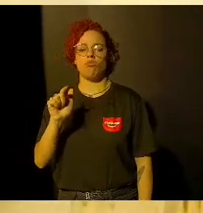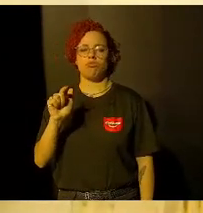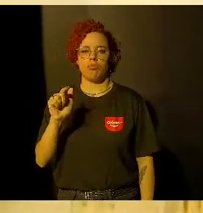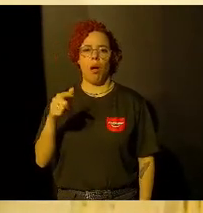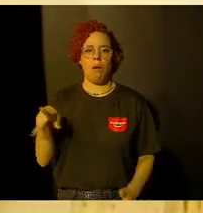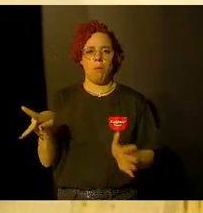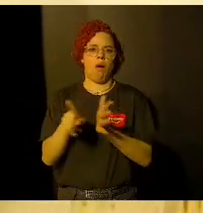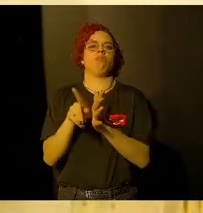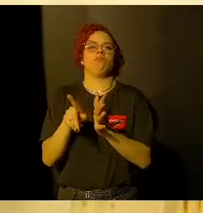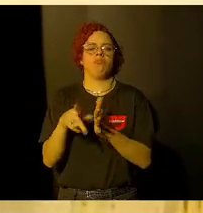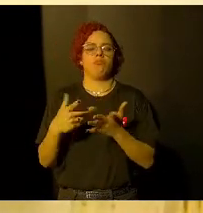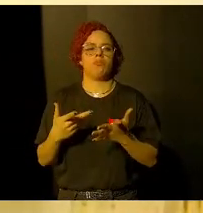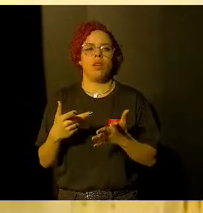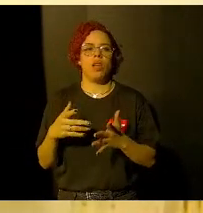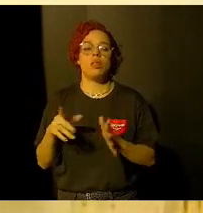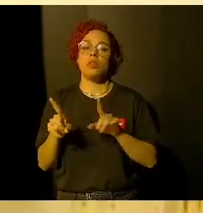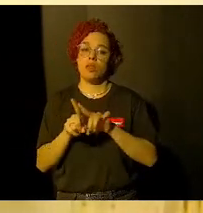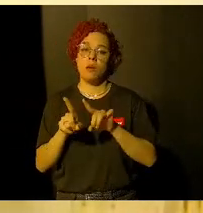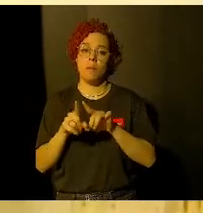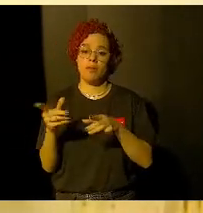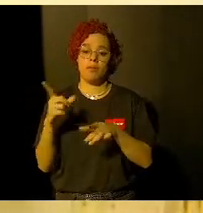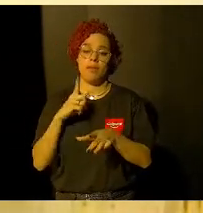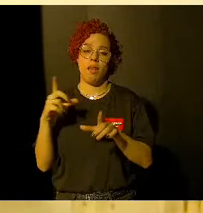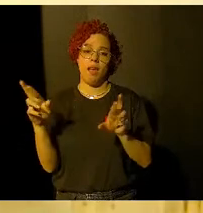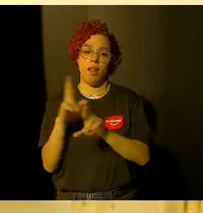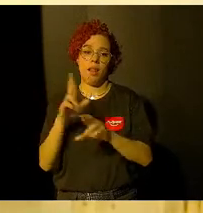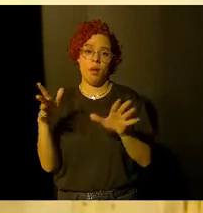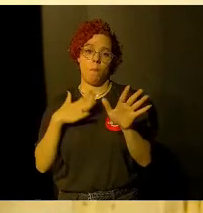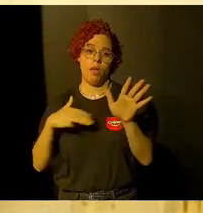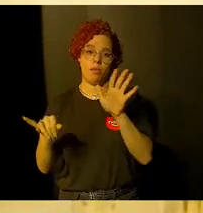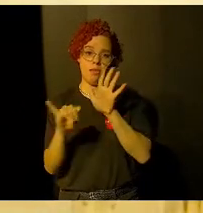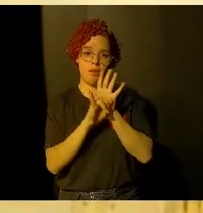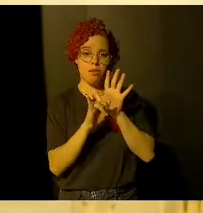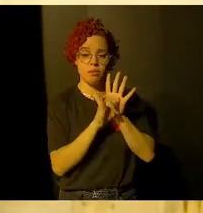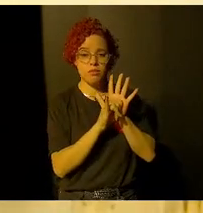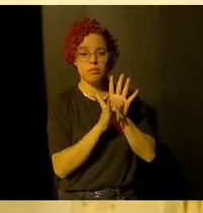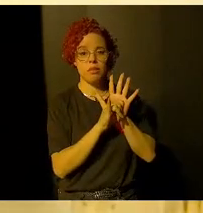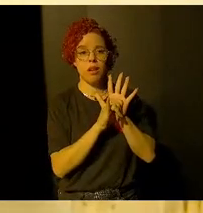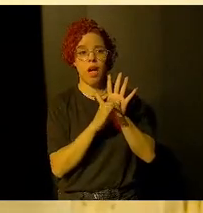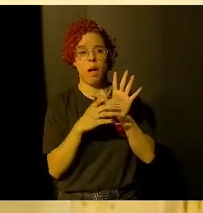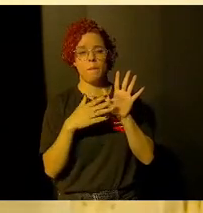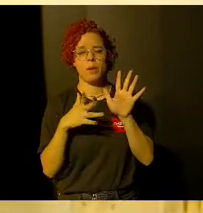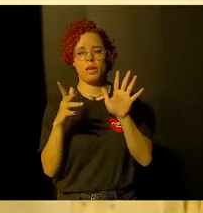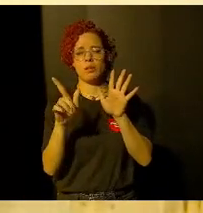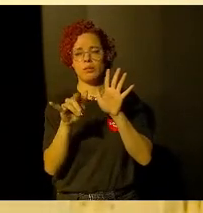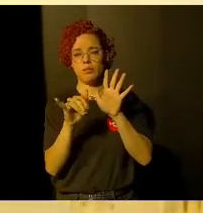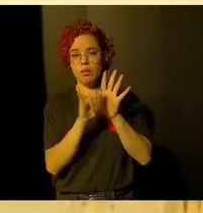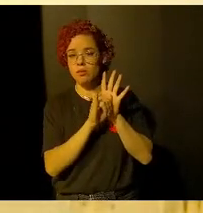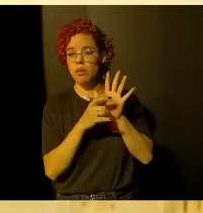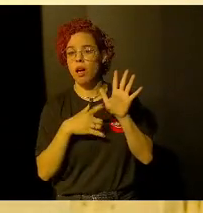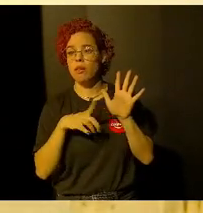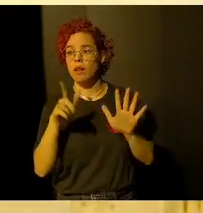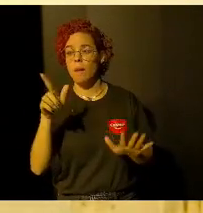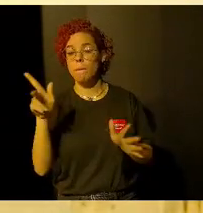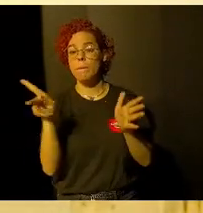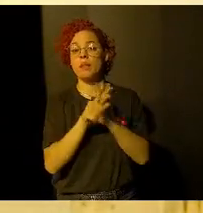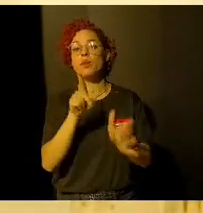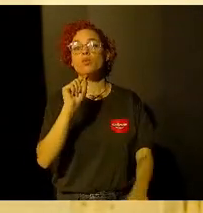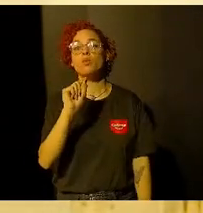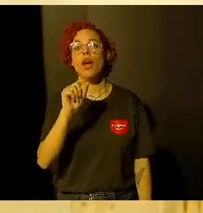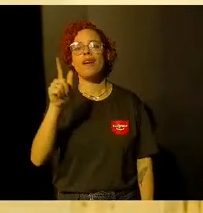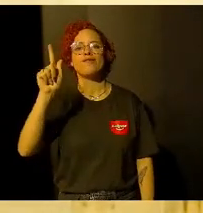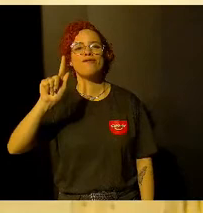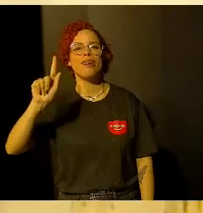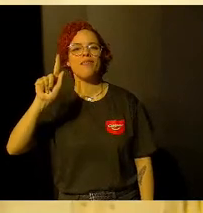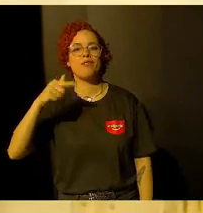pertencimento está relacionado com a minha identidade porque a minha identidade depende da geografia Onde eu estou eu